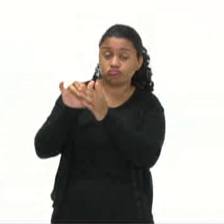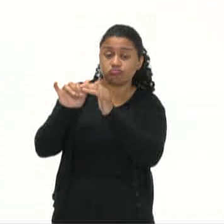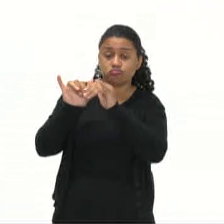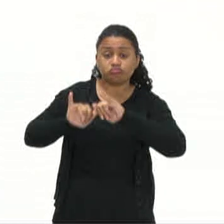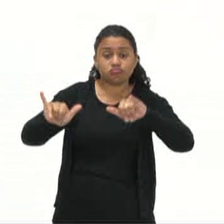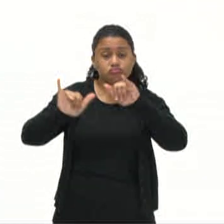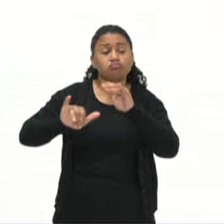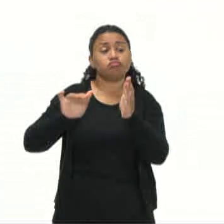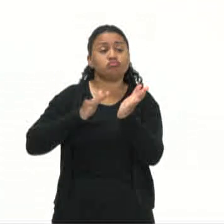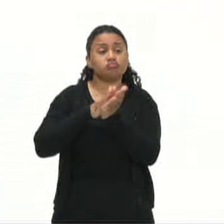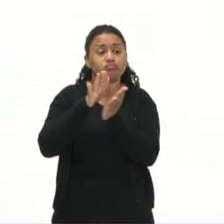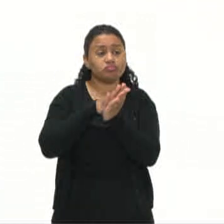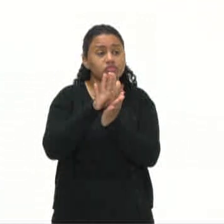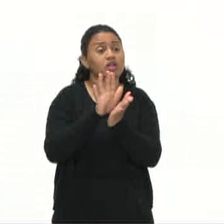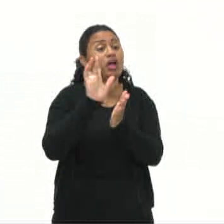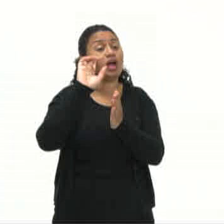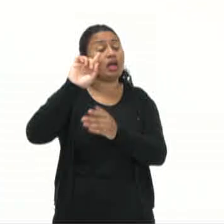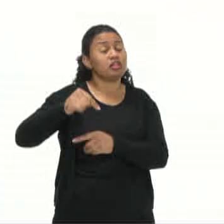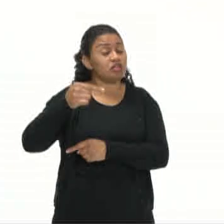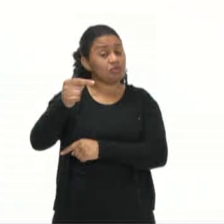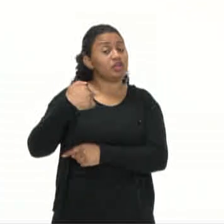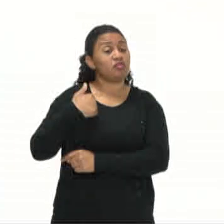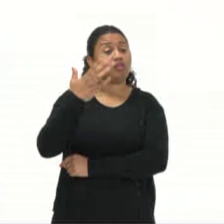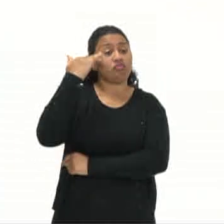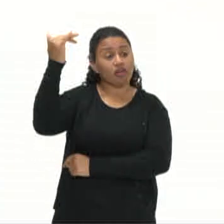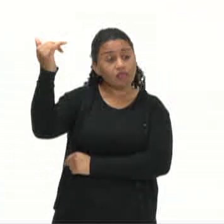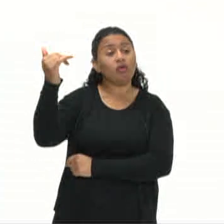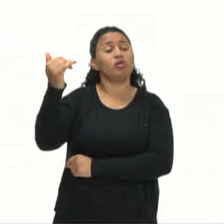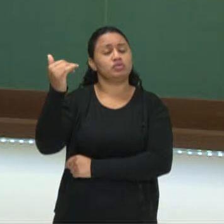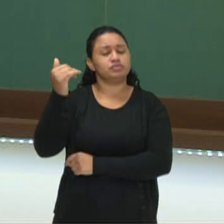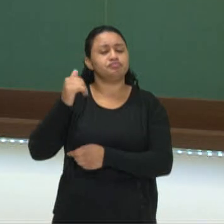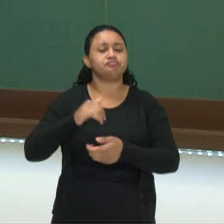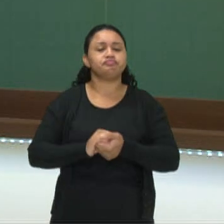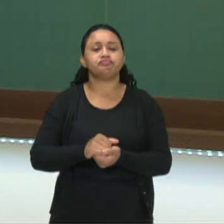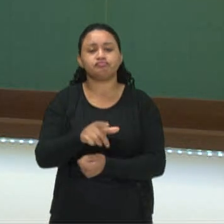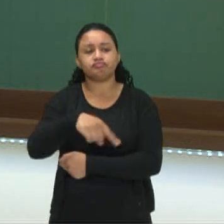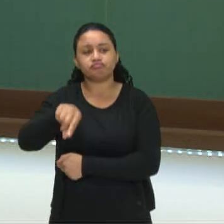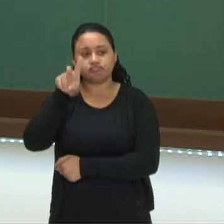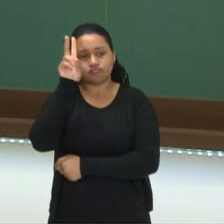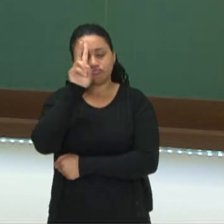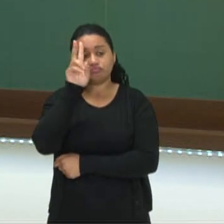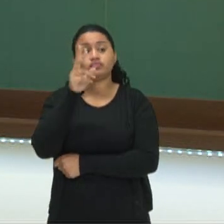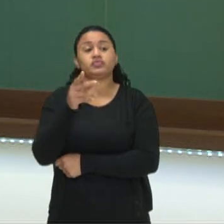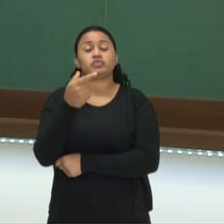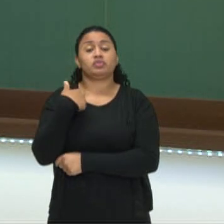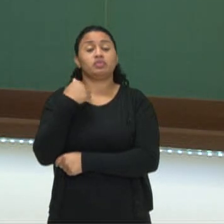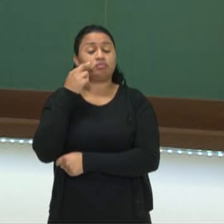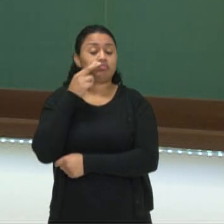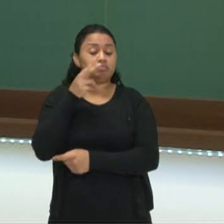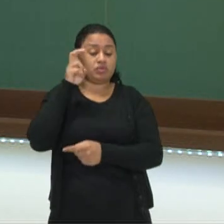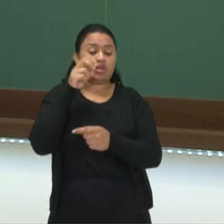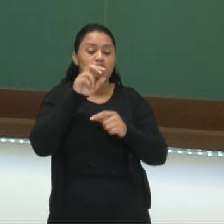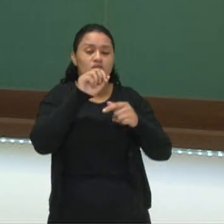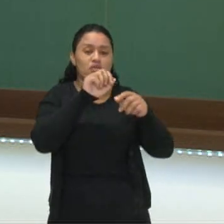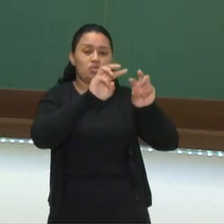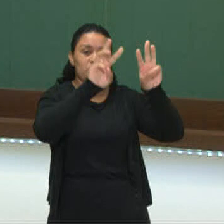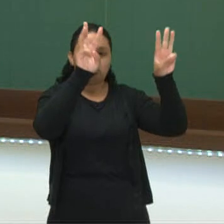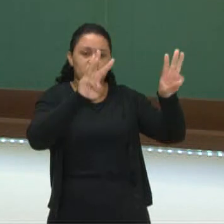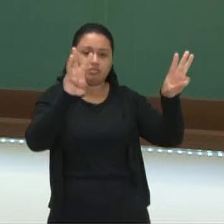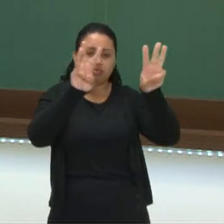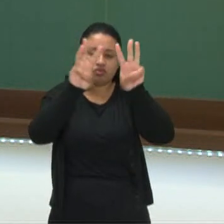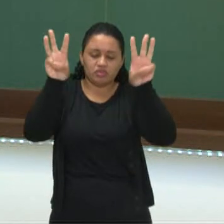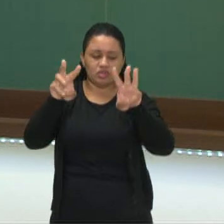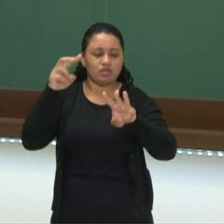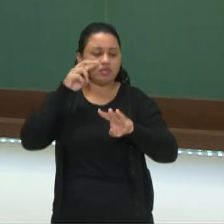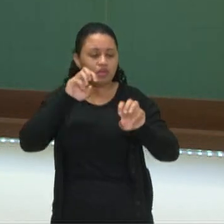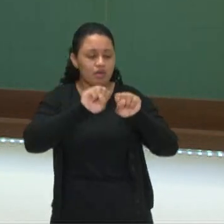se transforma no seu celebridade internacional na pintura. Lembrando uma coisa, você lembra que eu falei para vocês que ele via lá no Museu do Solomon, ele via aquela coisa dos